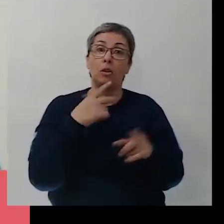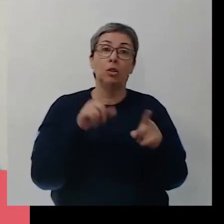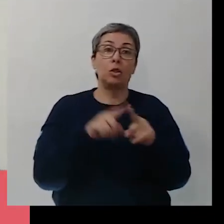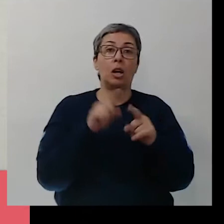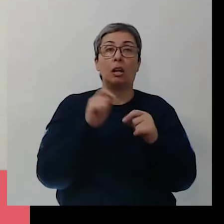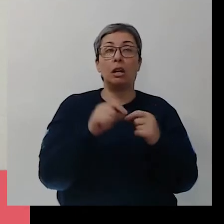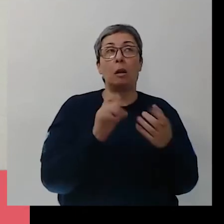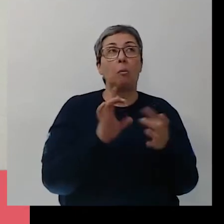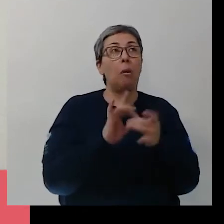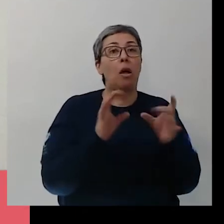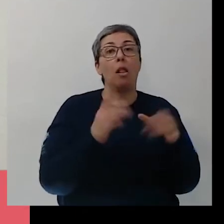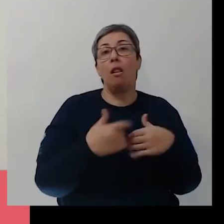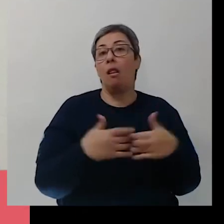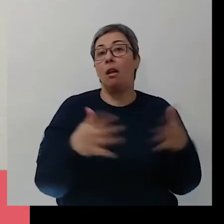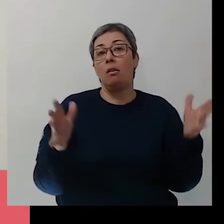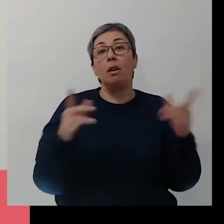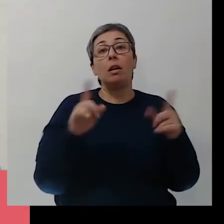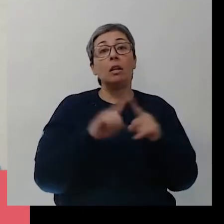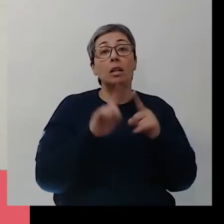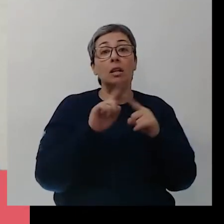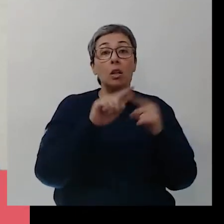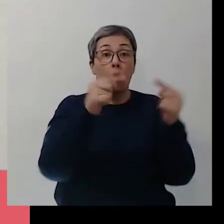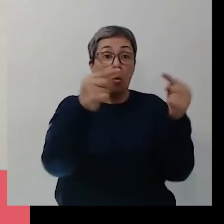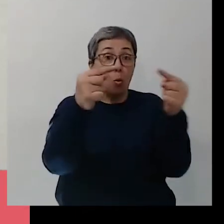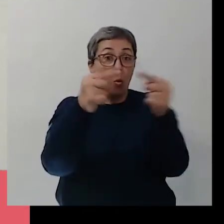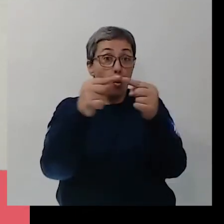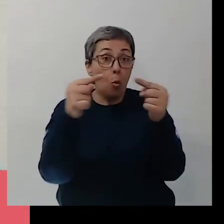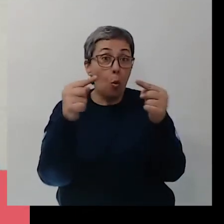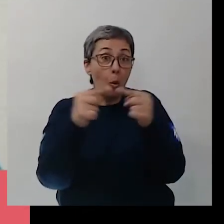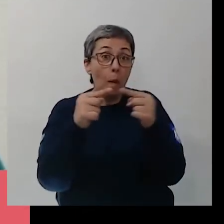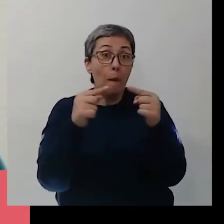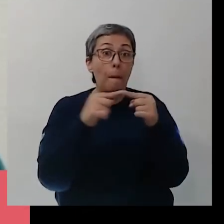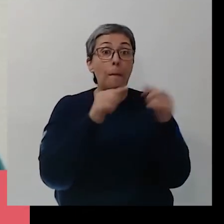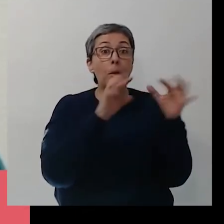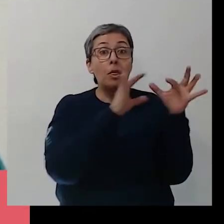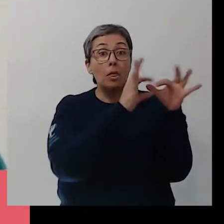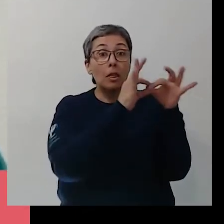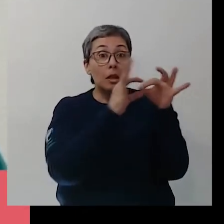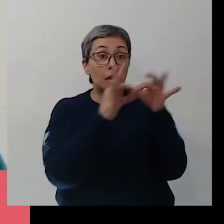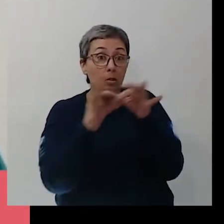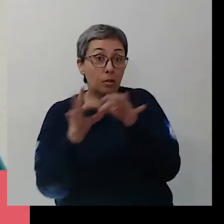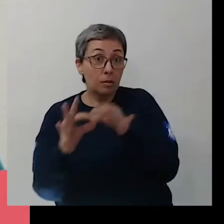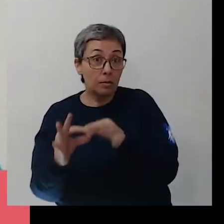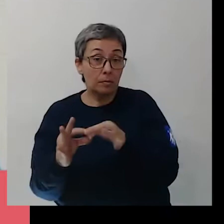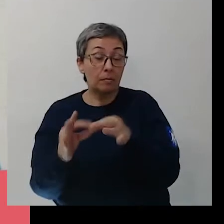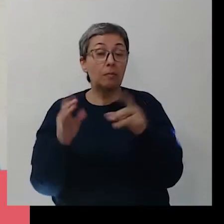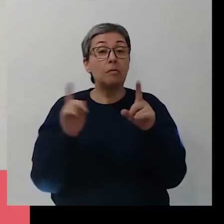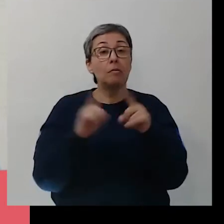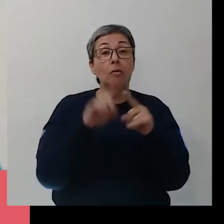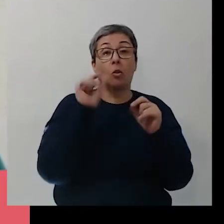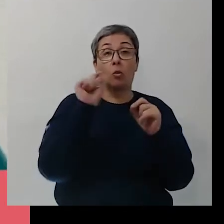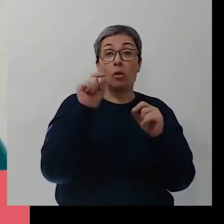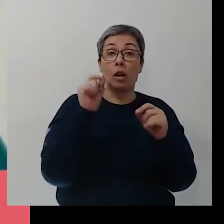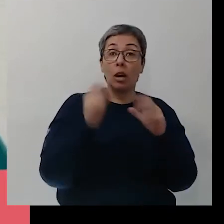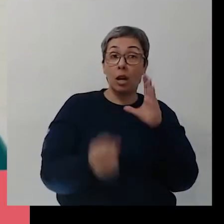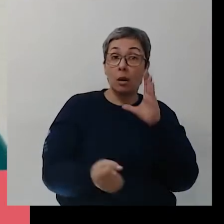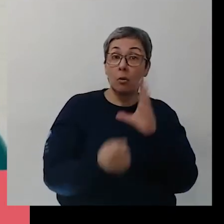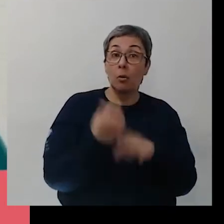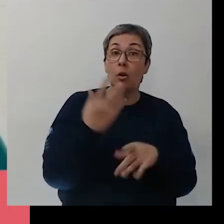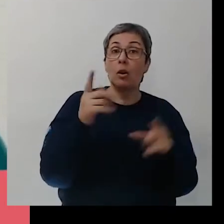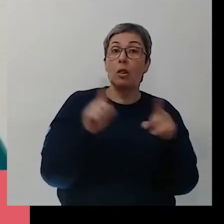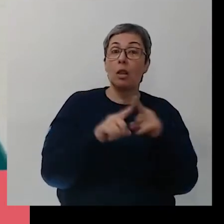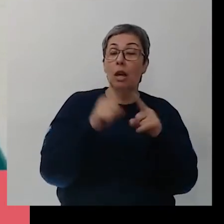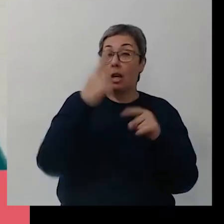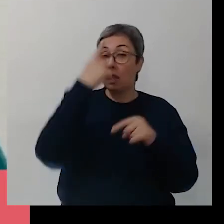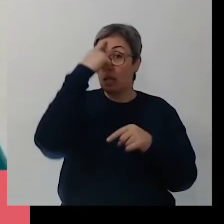palavras soltas. Tem que ser palavras que estejam dentro de um mesmo contexto, que tragam a